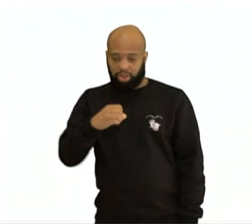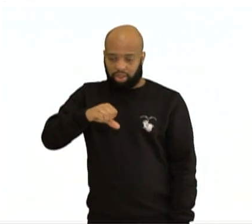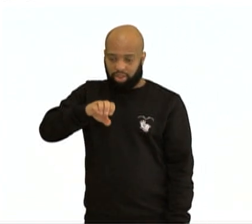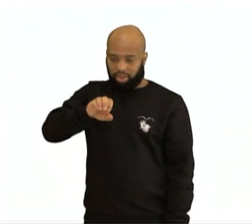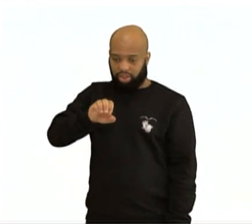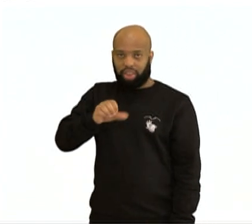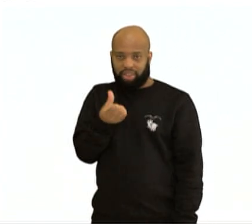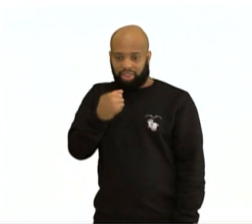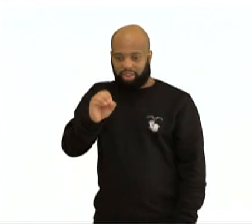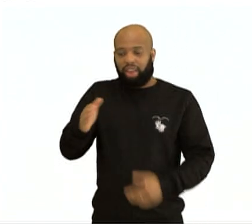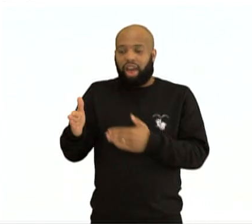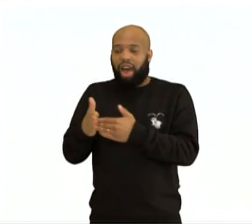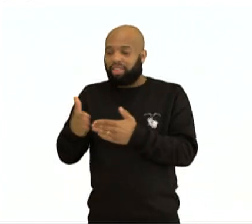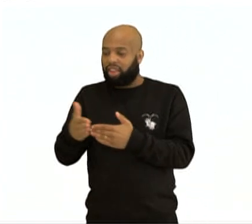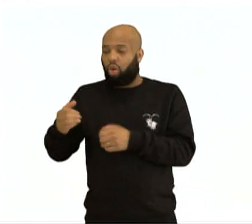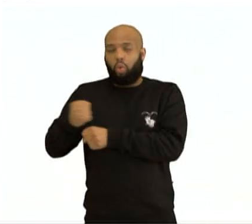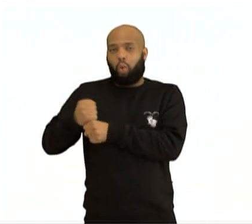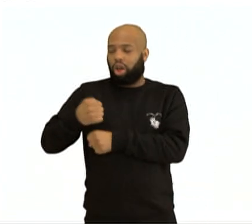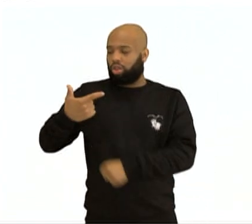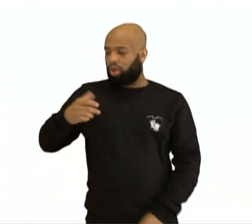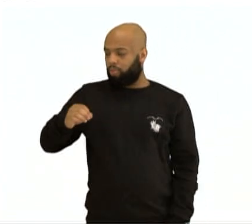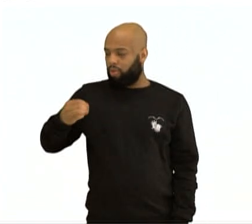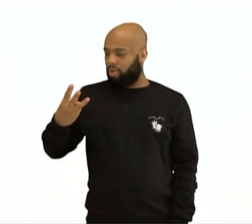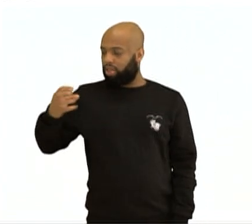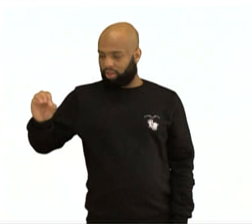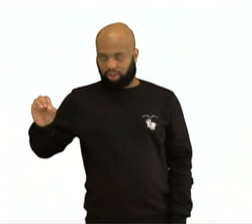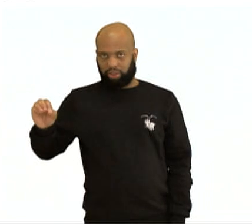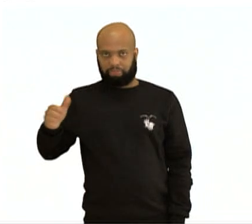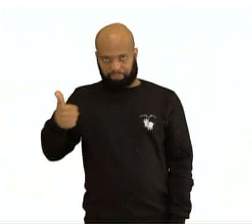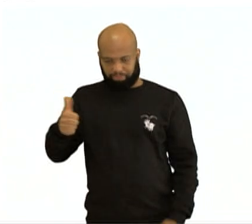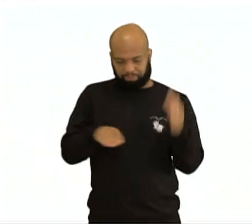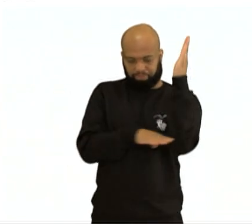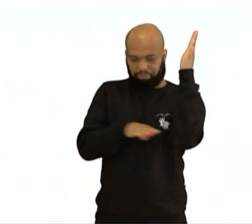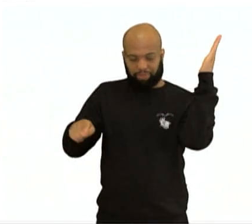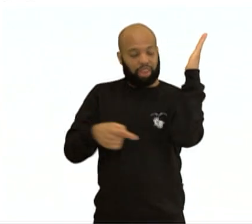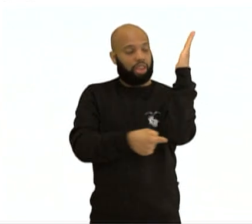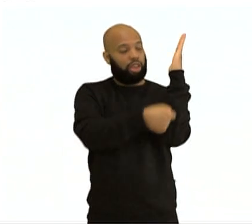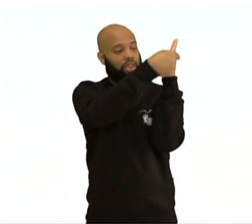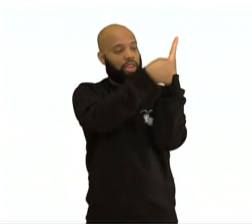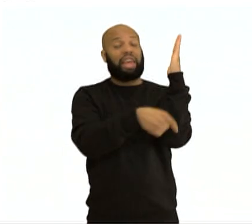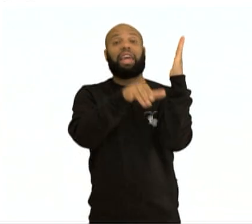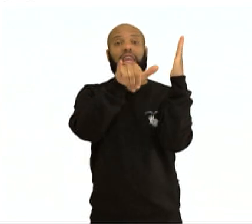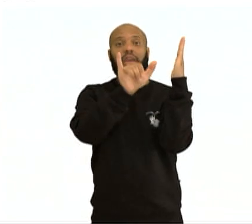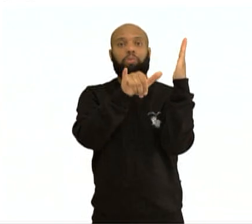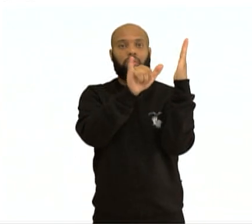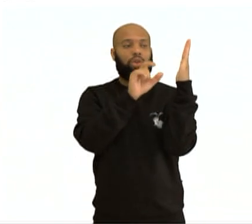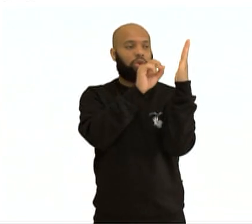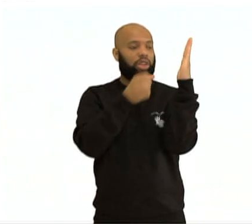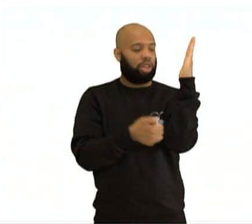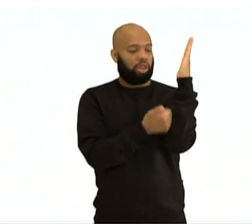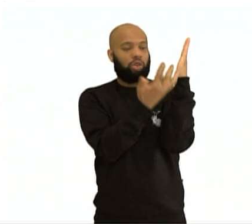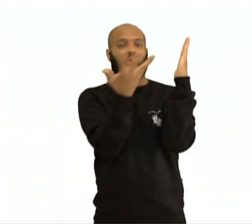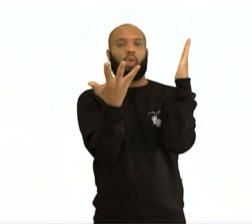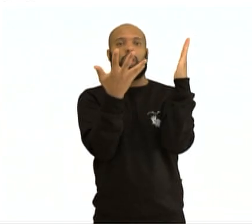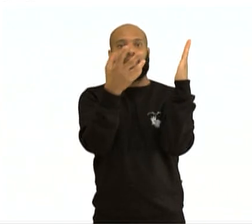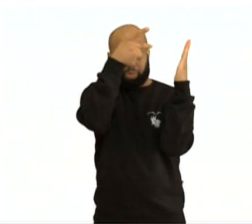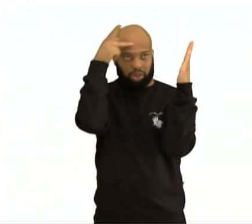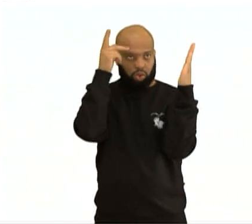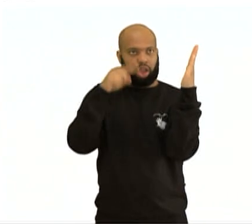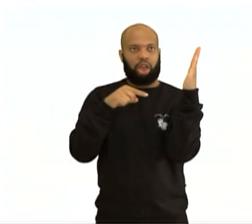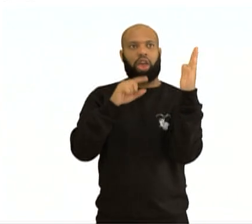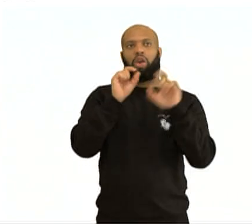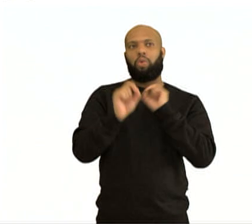até 2030, né? E aqui, no eixo Y, nós temos aí a quantidade de pessoas ali em bilhões,